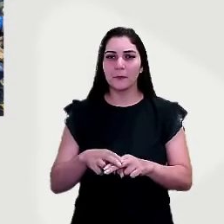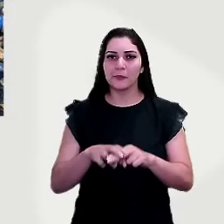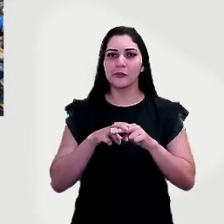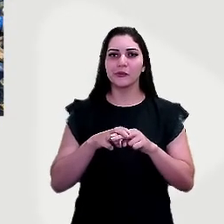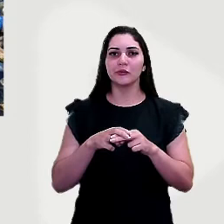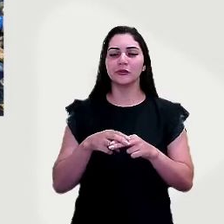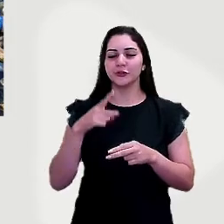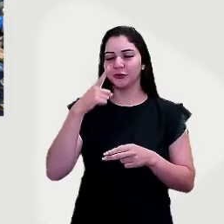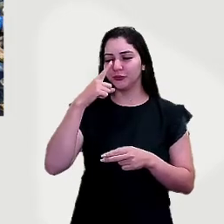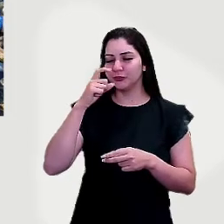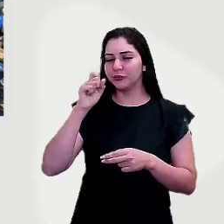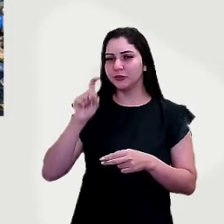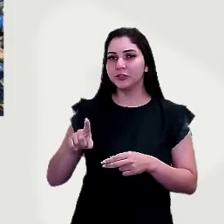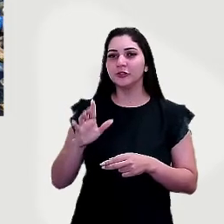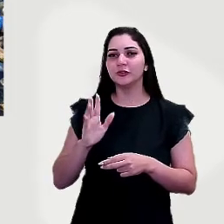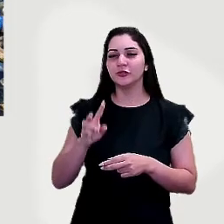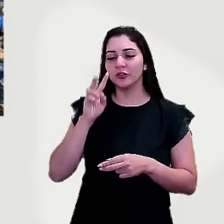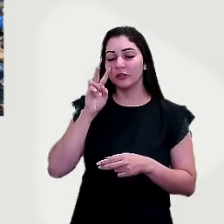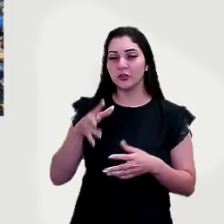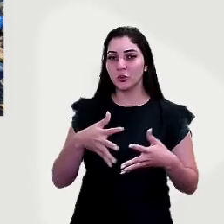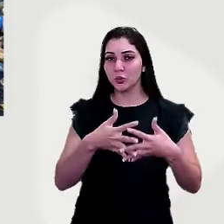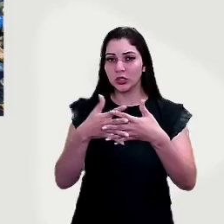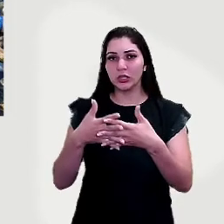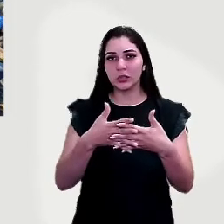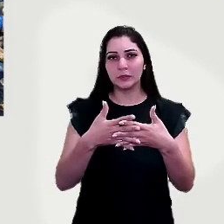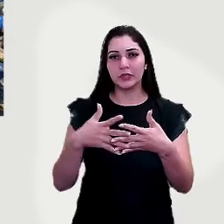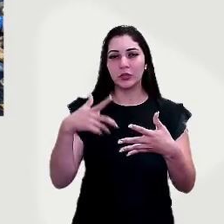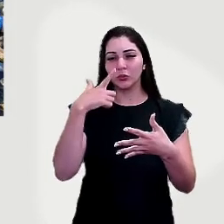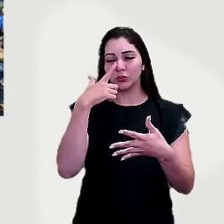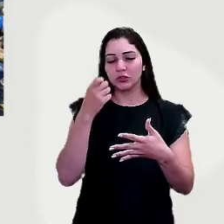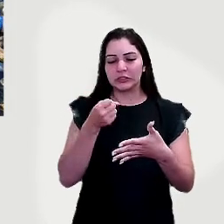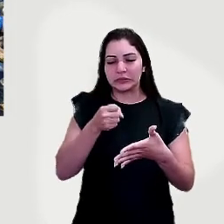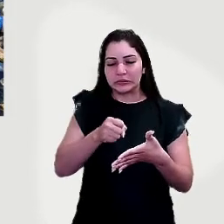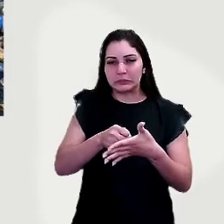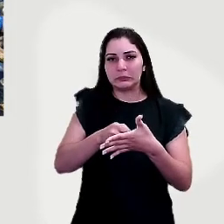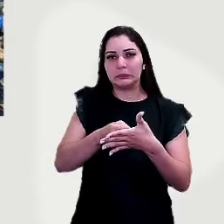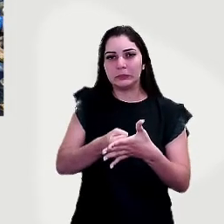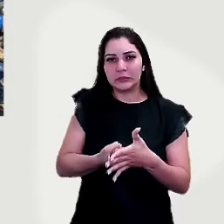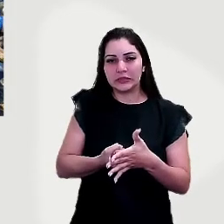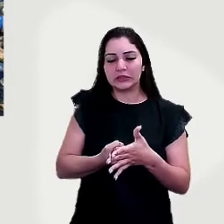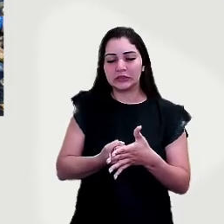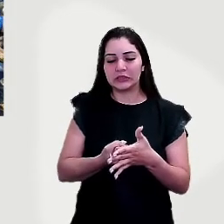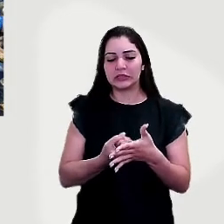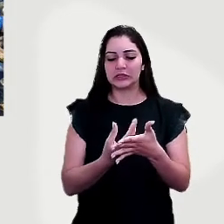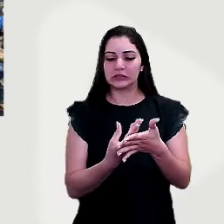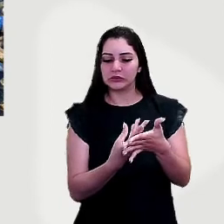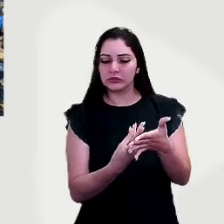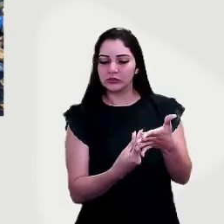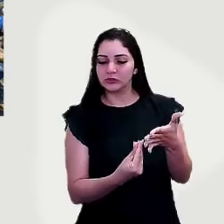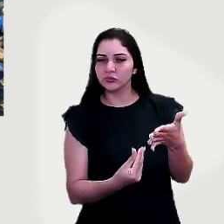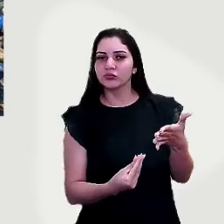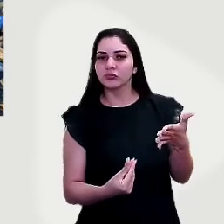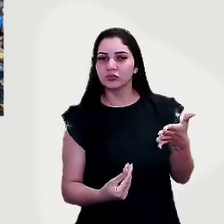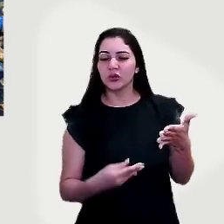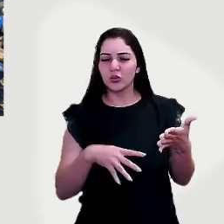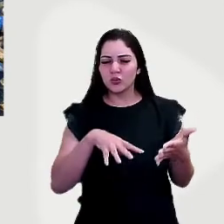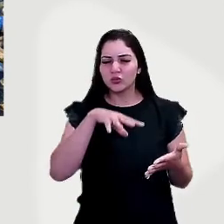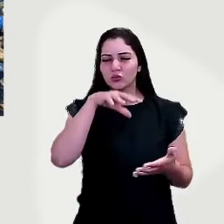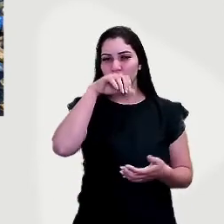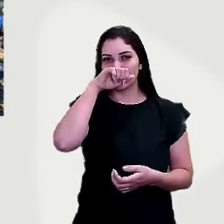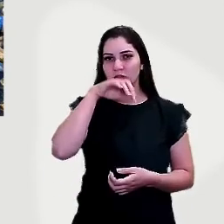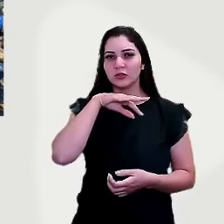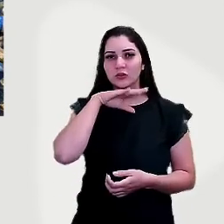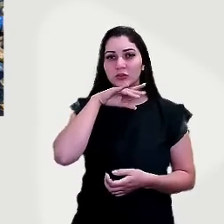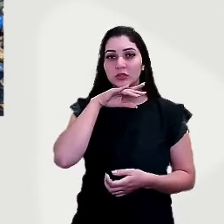né? Quem já viu o caminhão do lixo, quando ele prensa o lixo e sai aquele líquido, né, que escorre aqui, né, com aquele cheiro ruim.